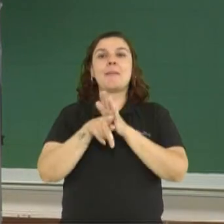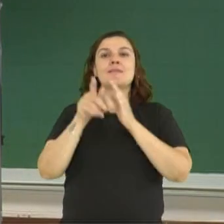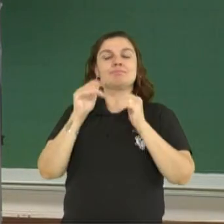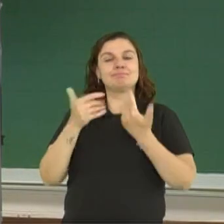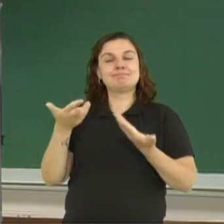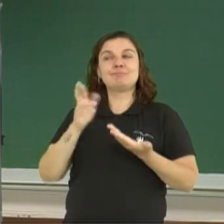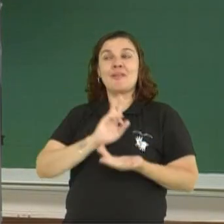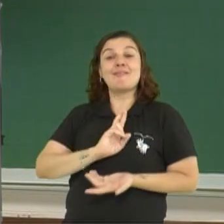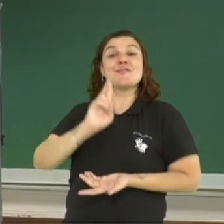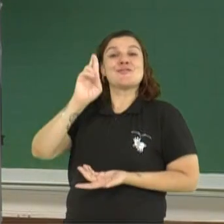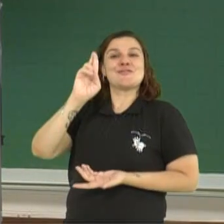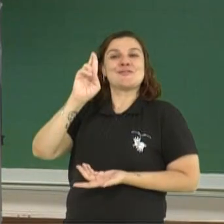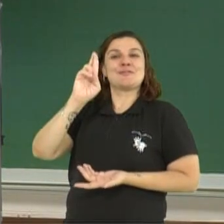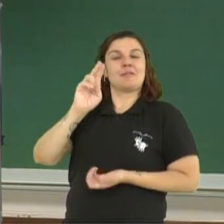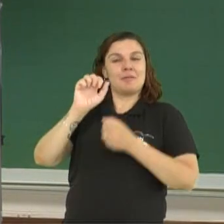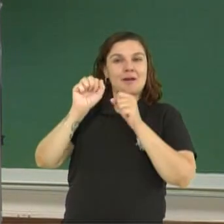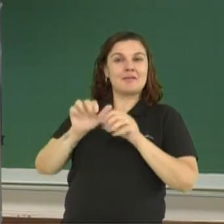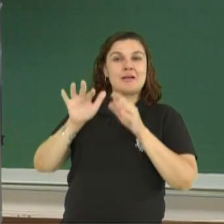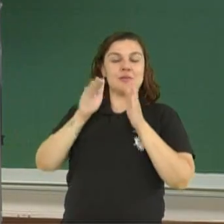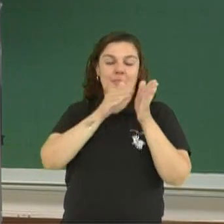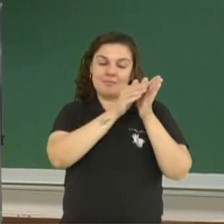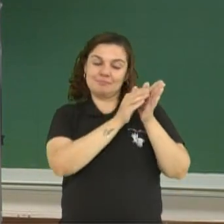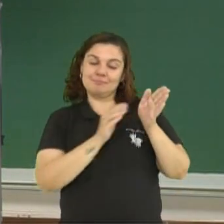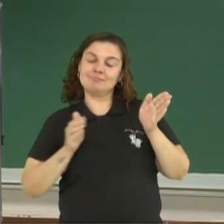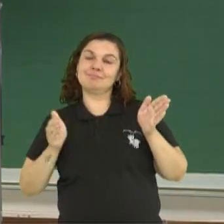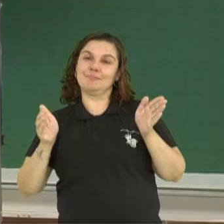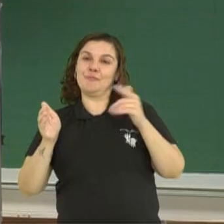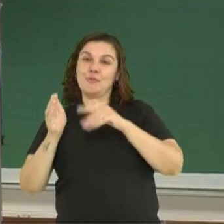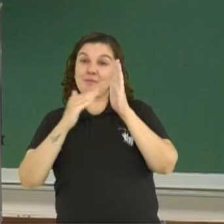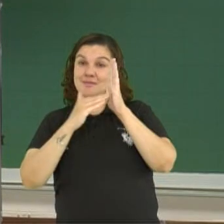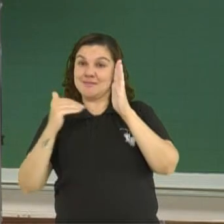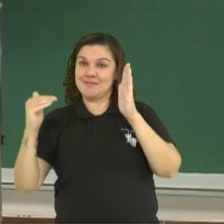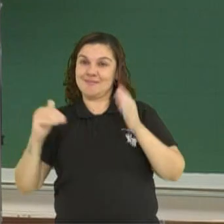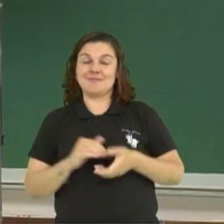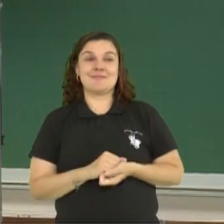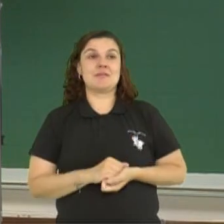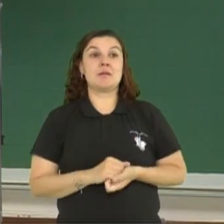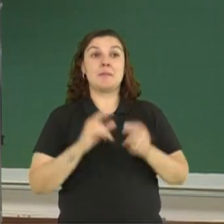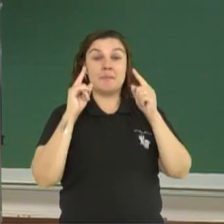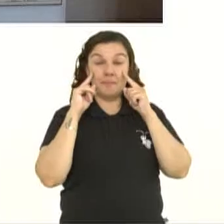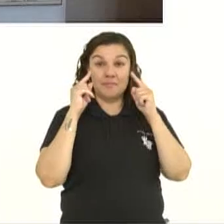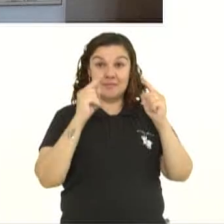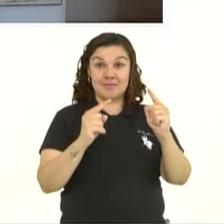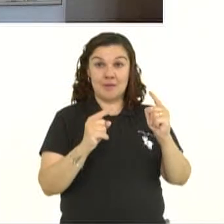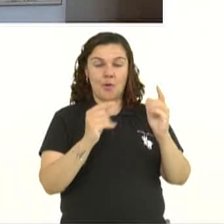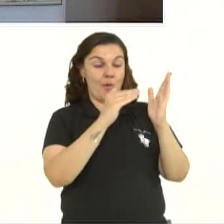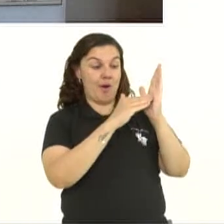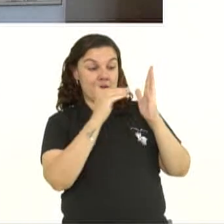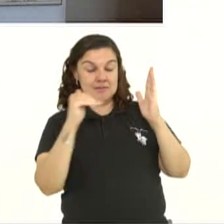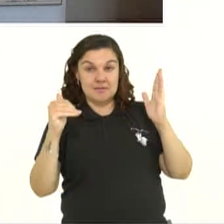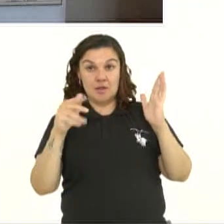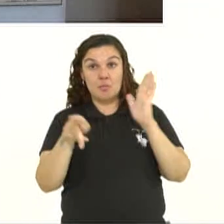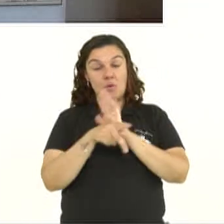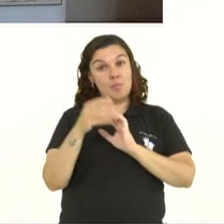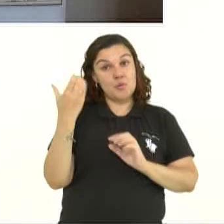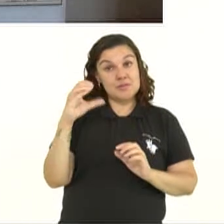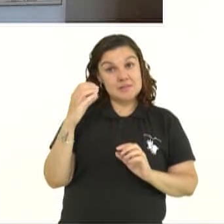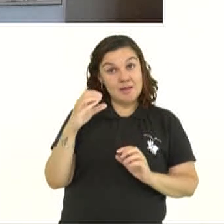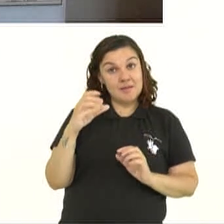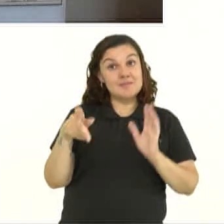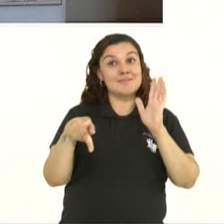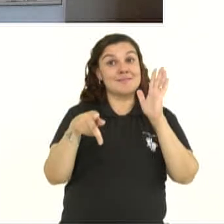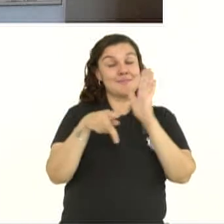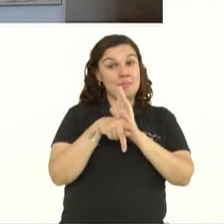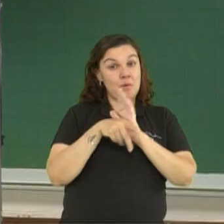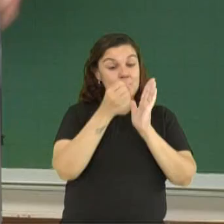eram muito religiosas, então elas ficaram um pouquinho fora desse senso estético. Lembrando que a estética se tornou ciência só no século XVIII, olha a evolução, lá